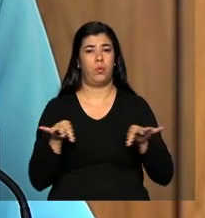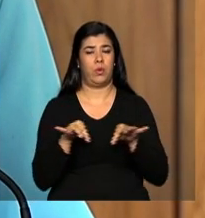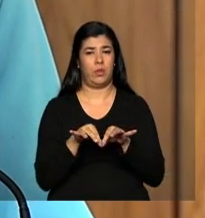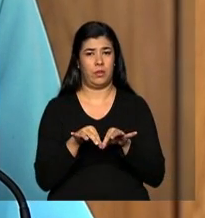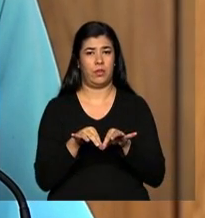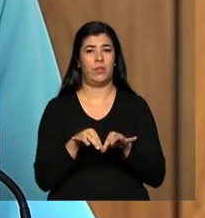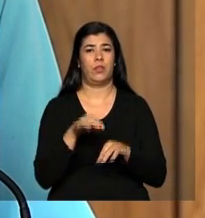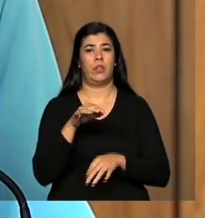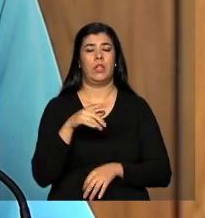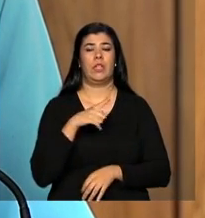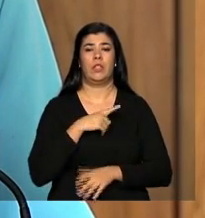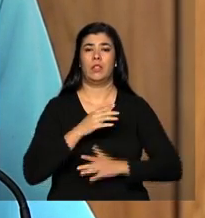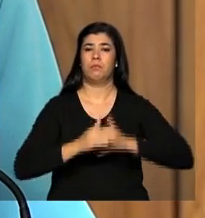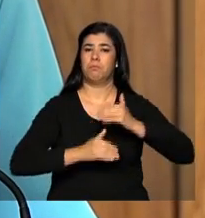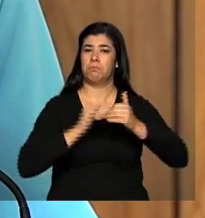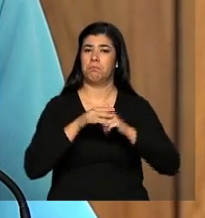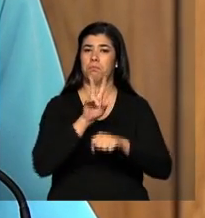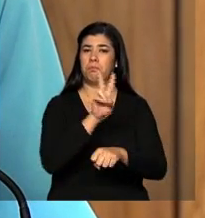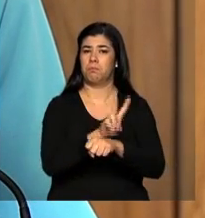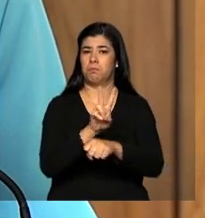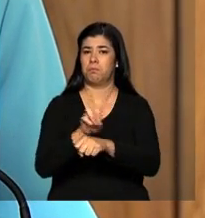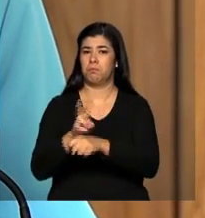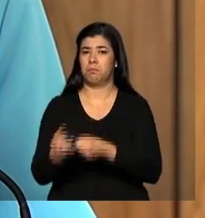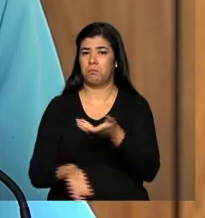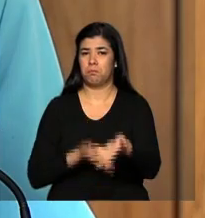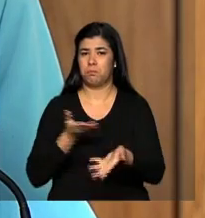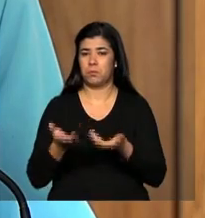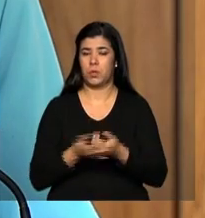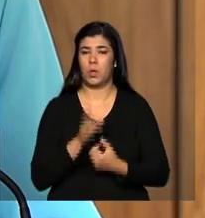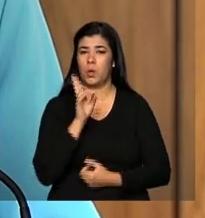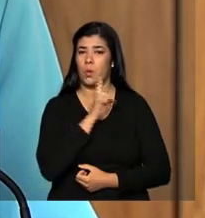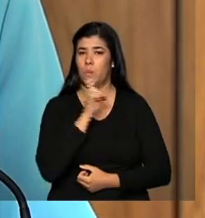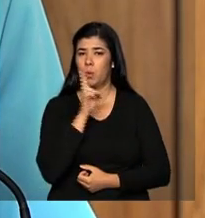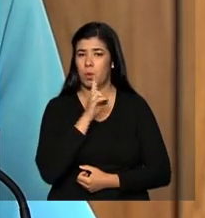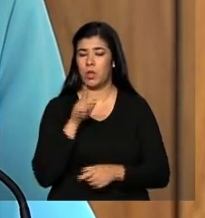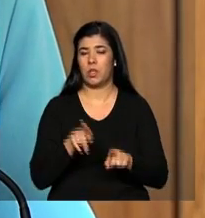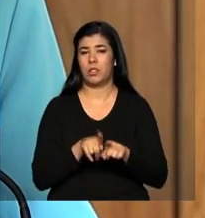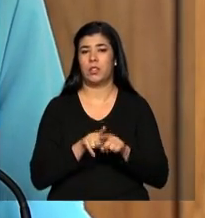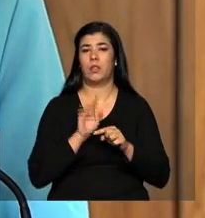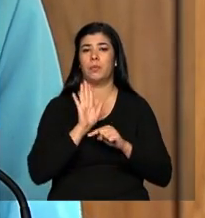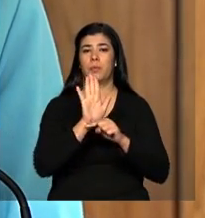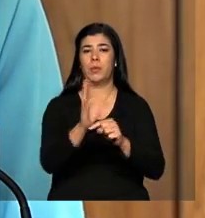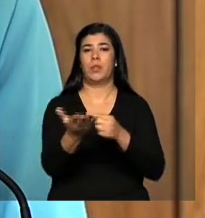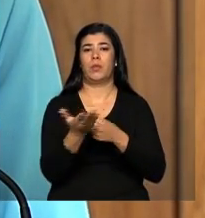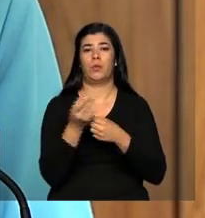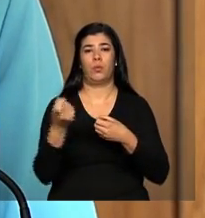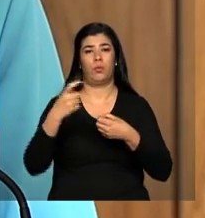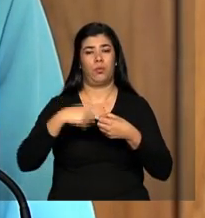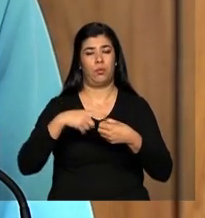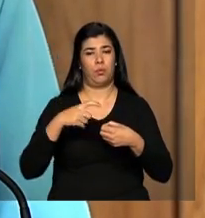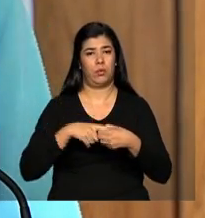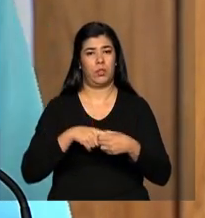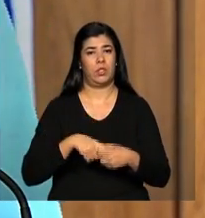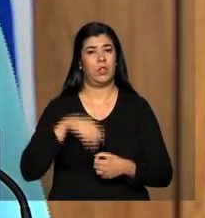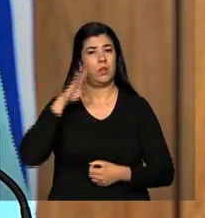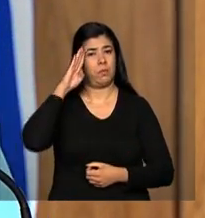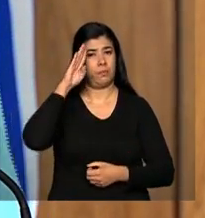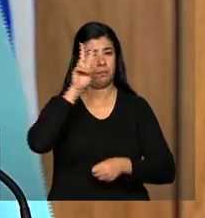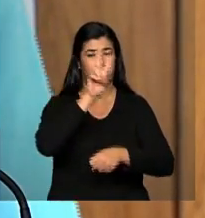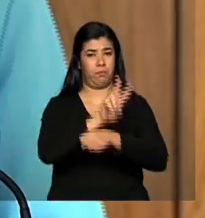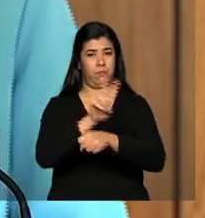avanços recentes em termos de prestação de serviços de emergência, cooperação em defesa civil e